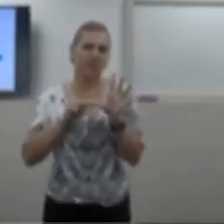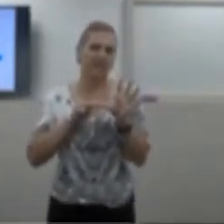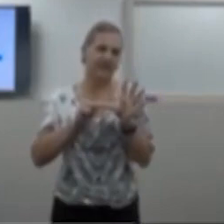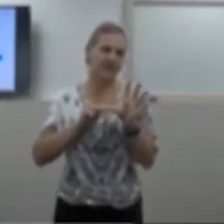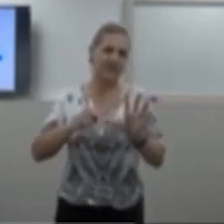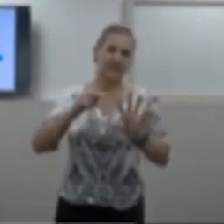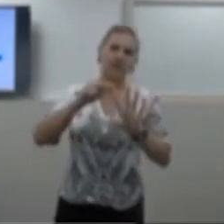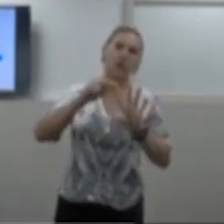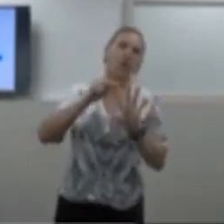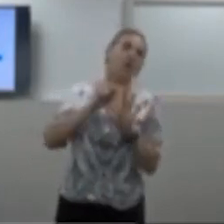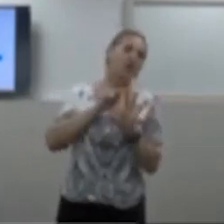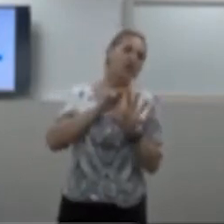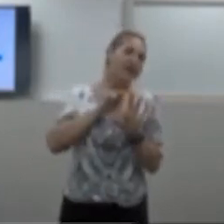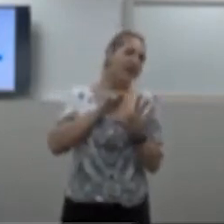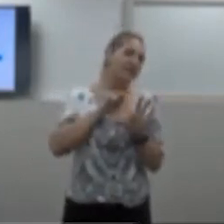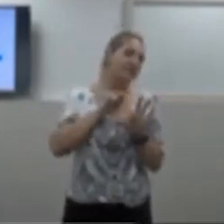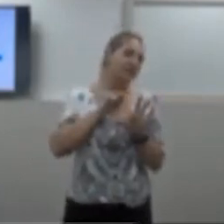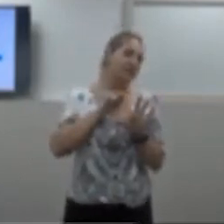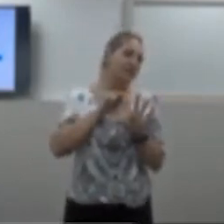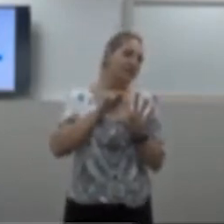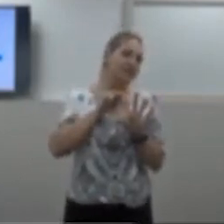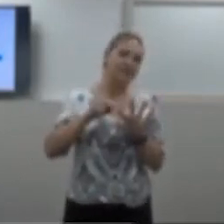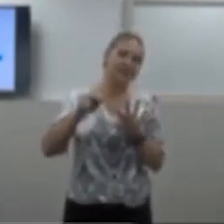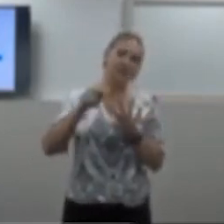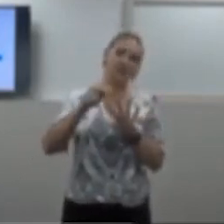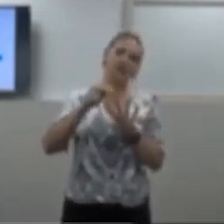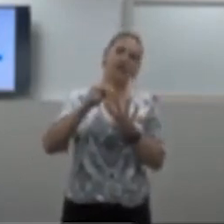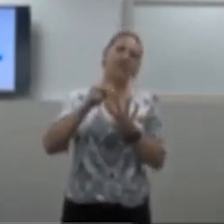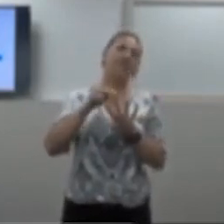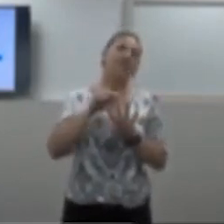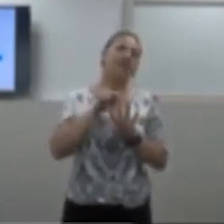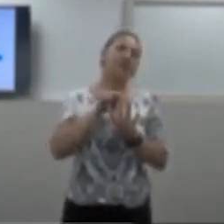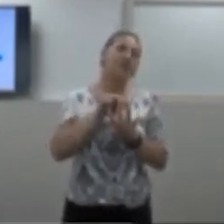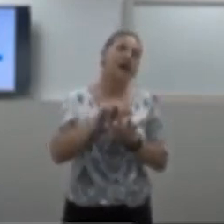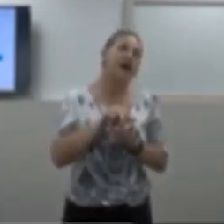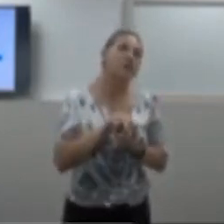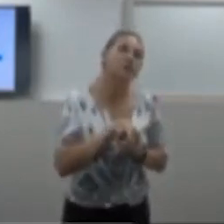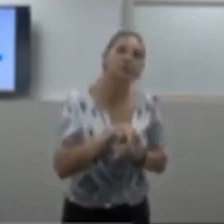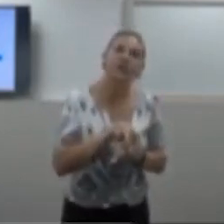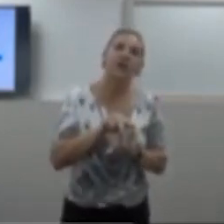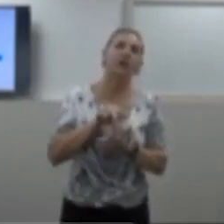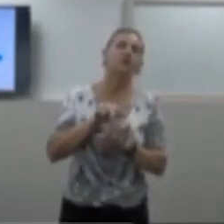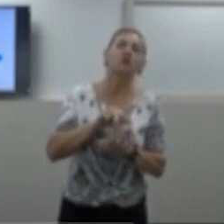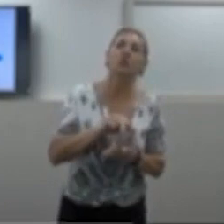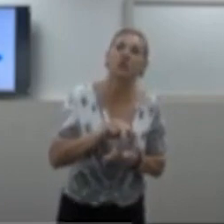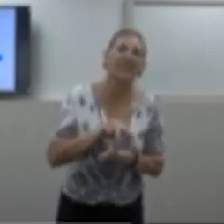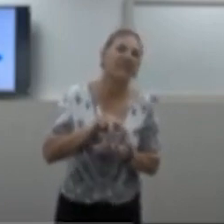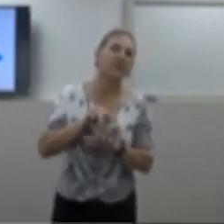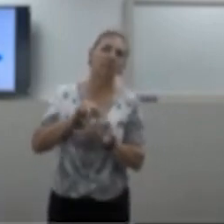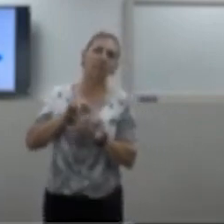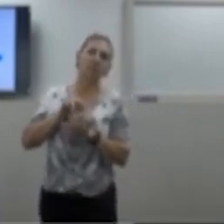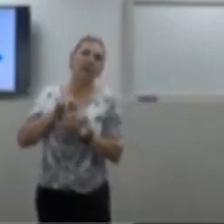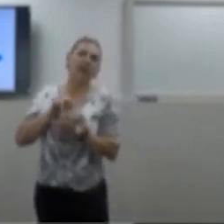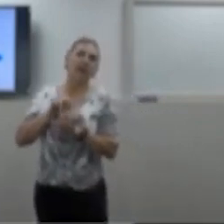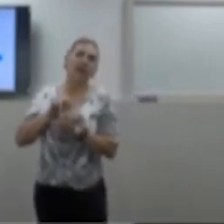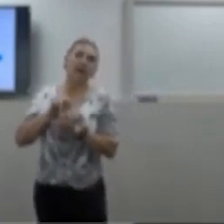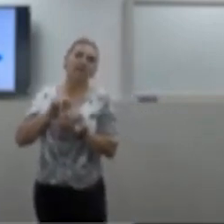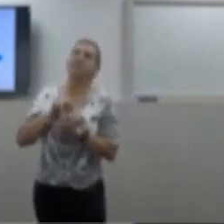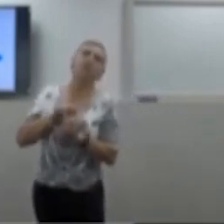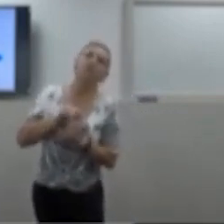Cardinais, 1, 2, 3. Ordinais, primeiro, segundo, terceiro. Fracionários, 1/3,